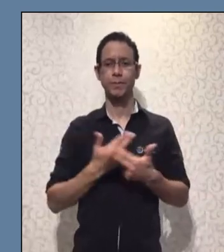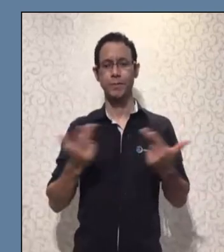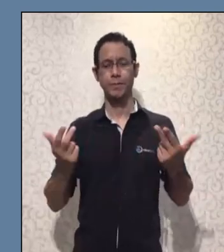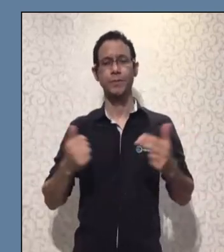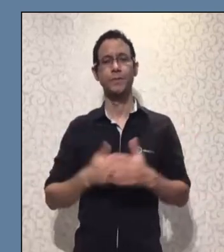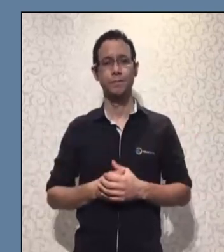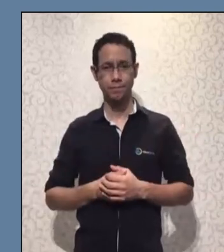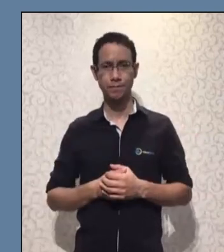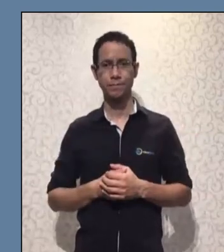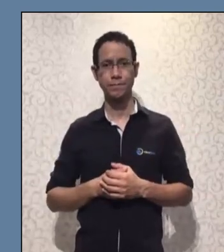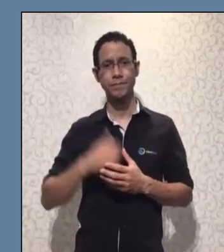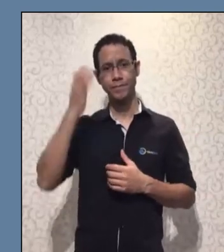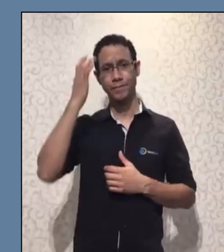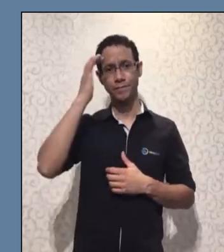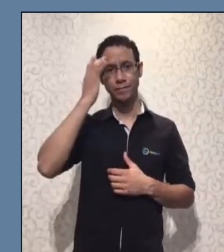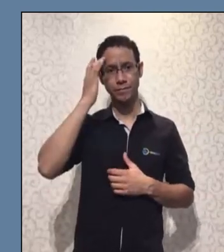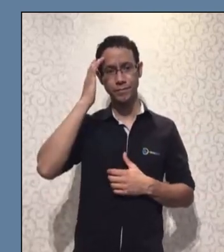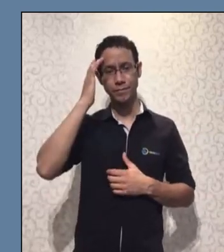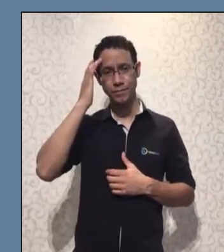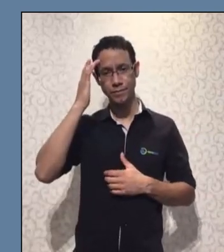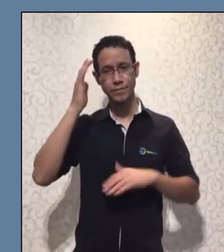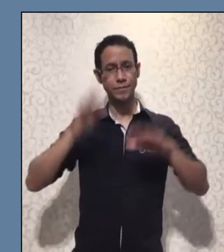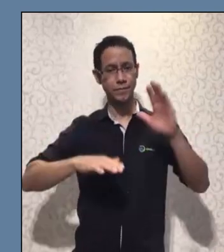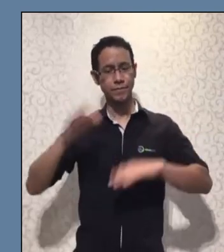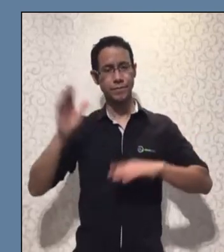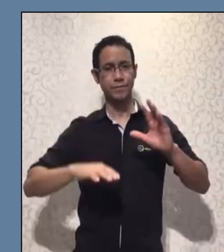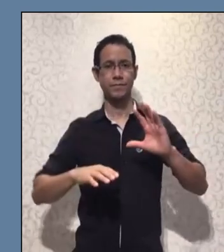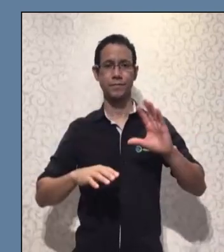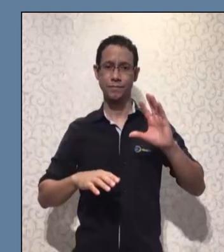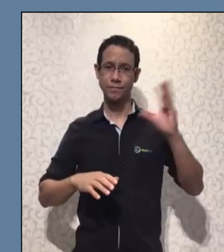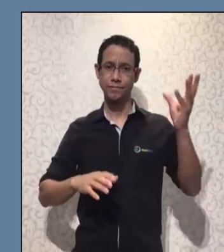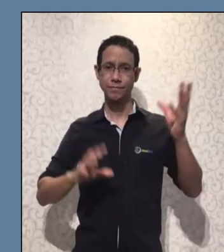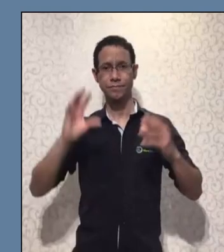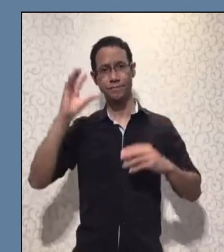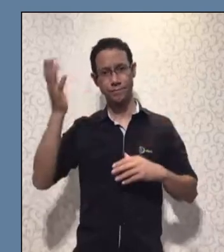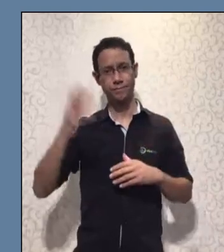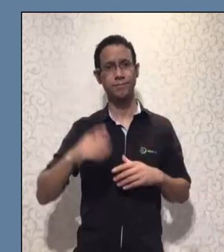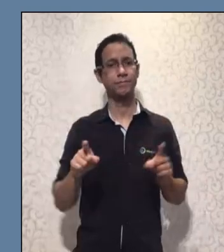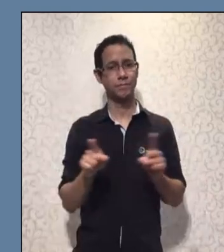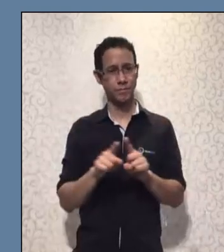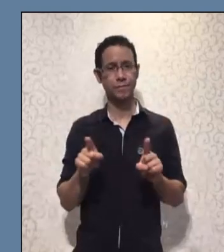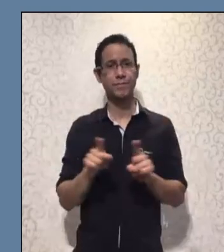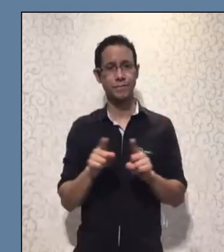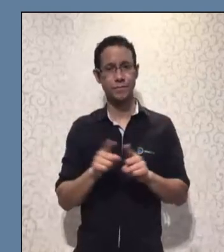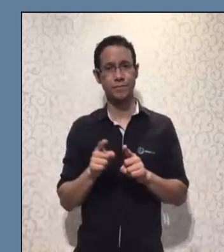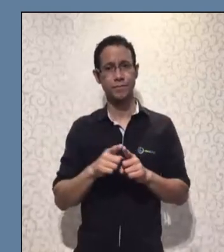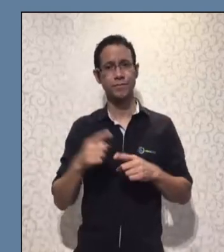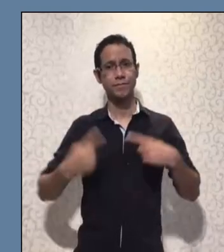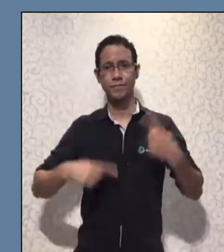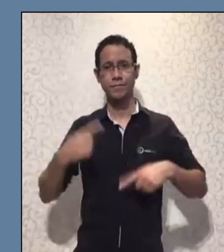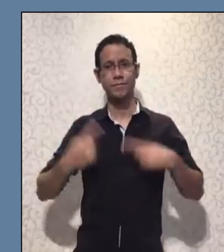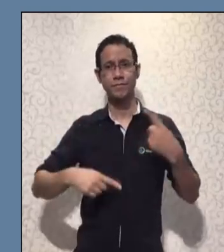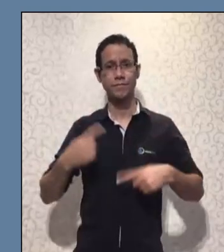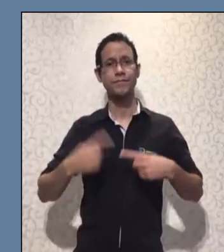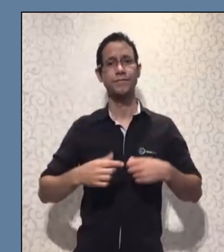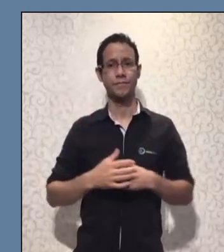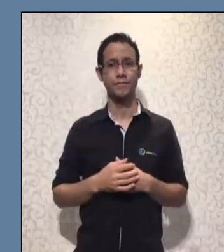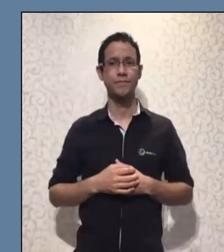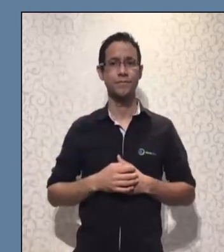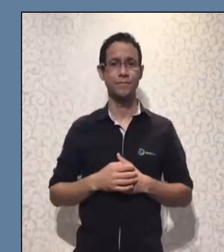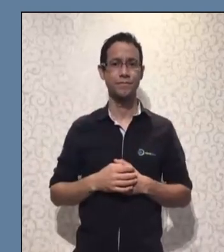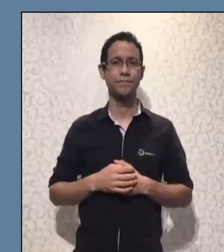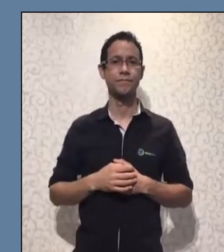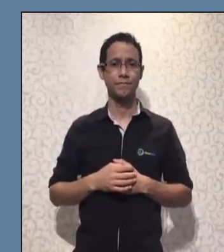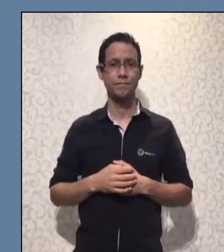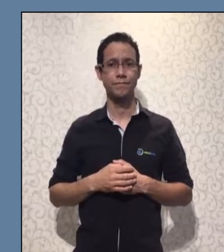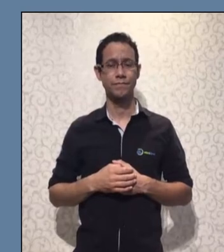que em momentos assim também, são momentos em que os debates acontecem, né?